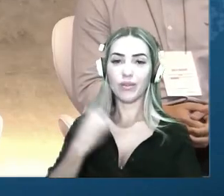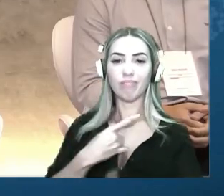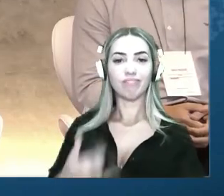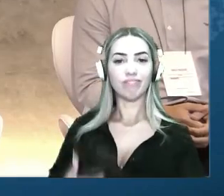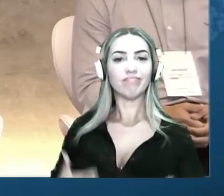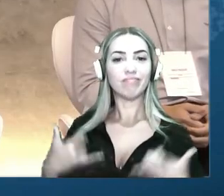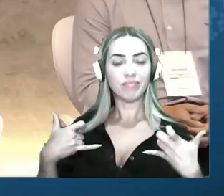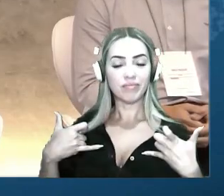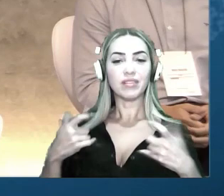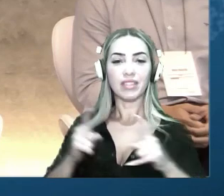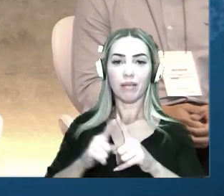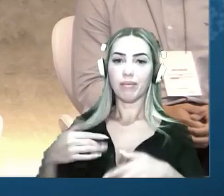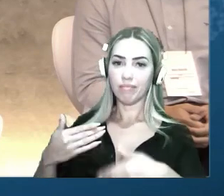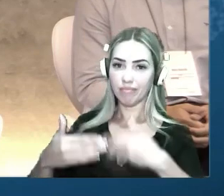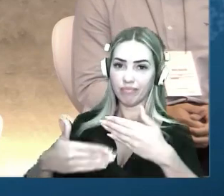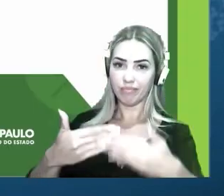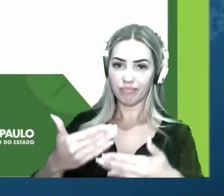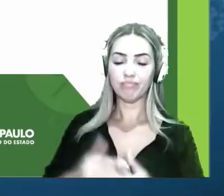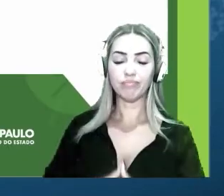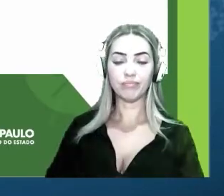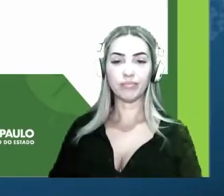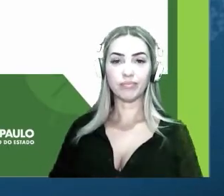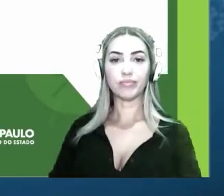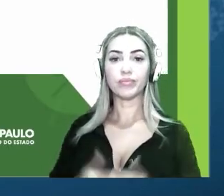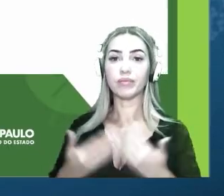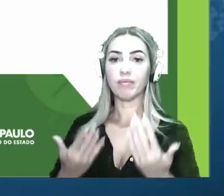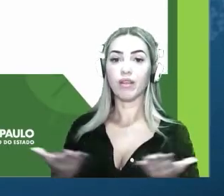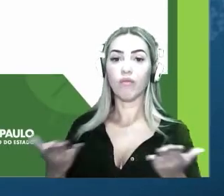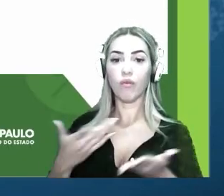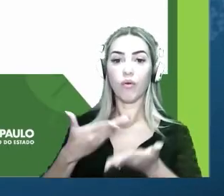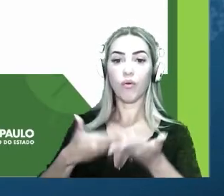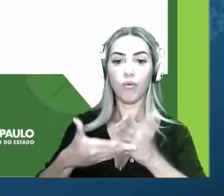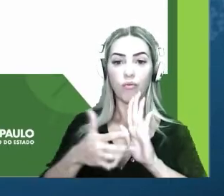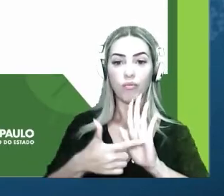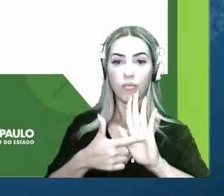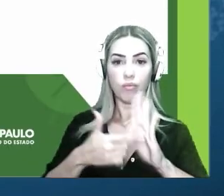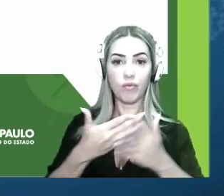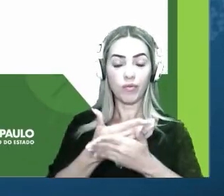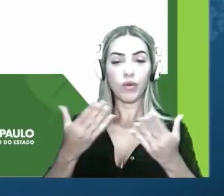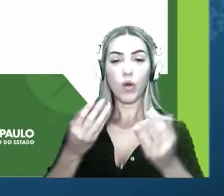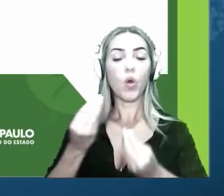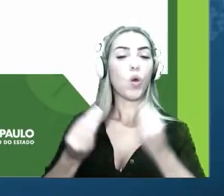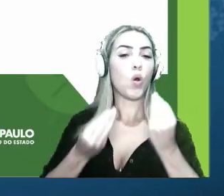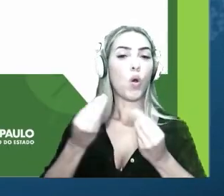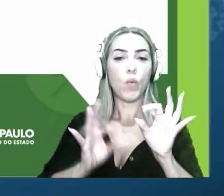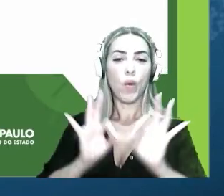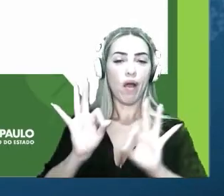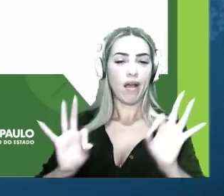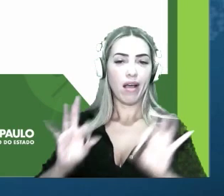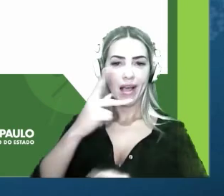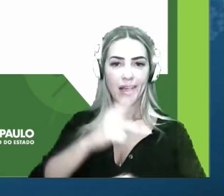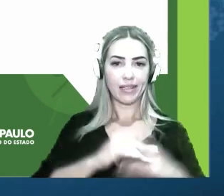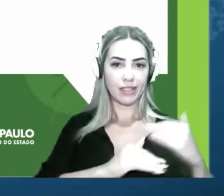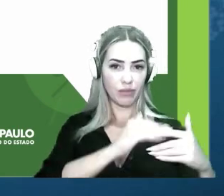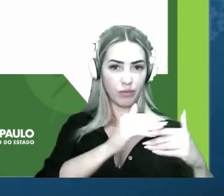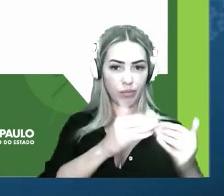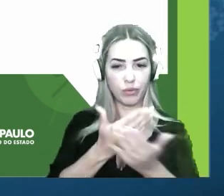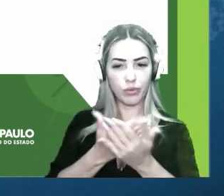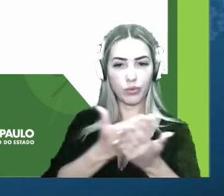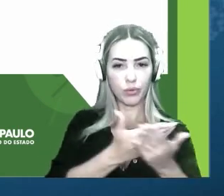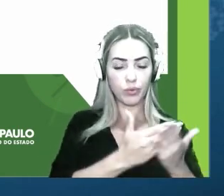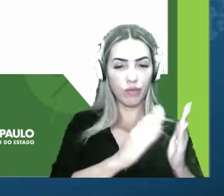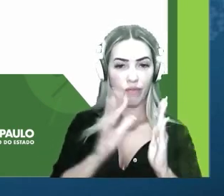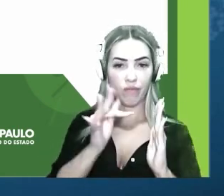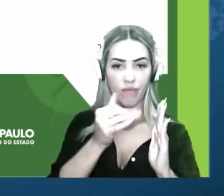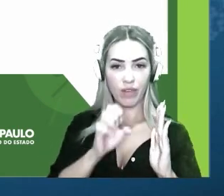em andamento. Então, eu vou compartilhar um pouquinho com vocês como foi desenhado esse desenvolvimento, os estudos de fase 2 e de fase 3